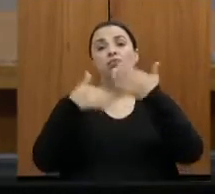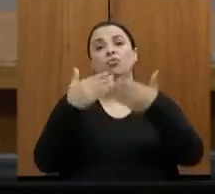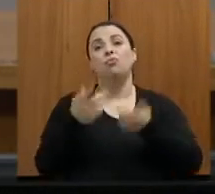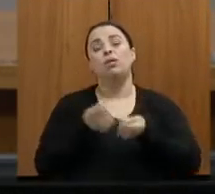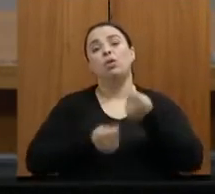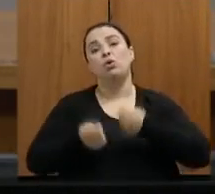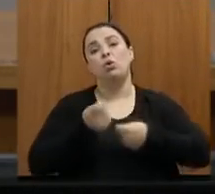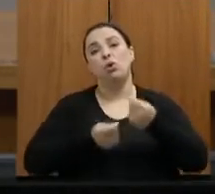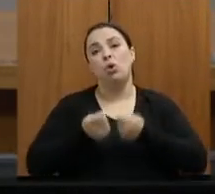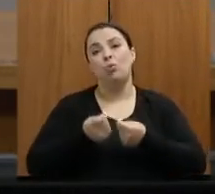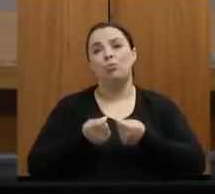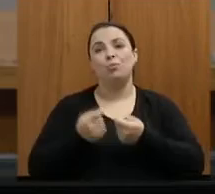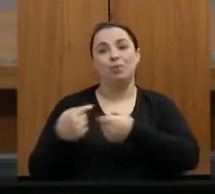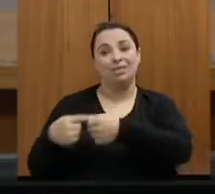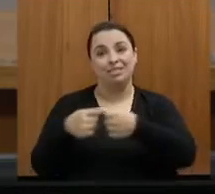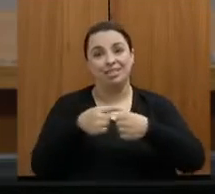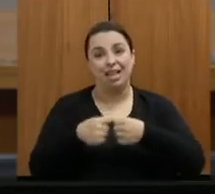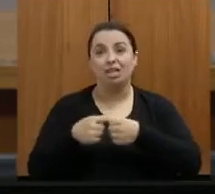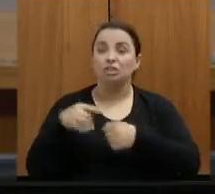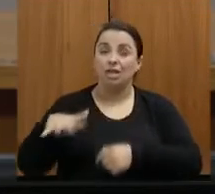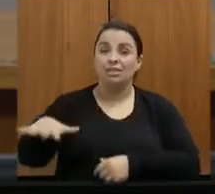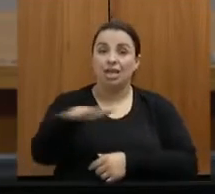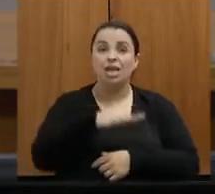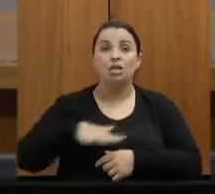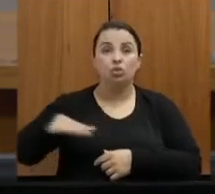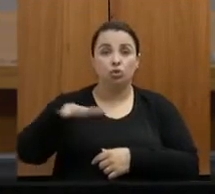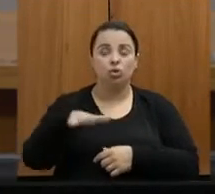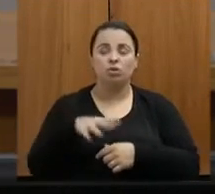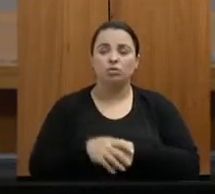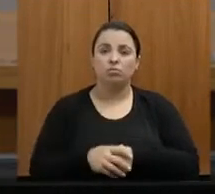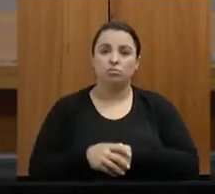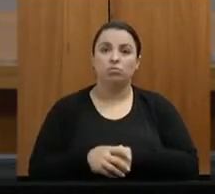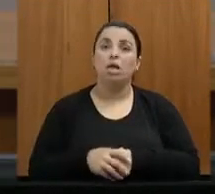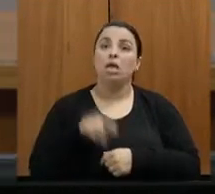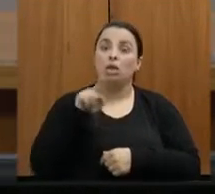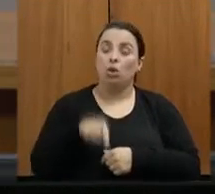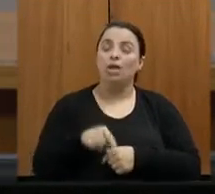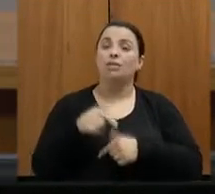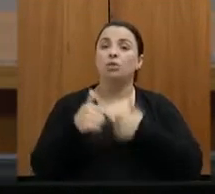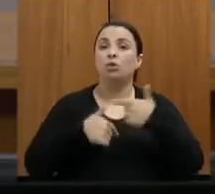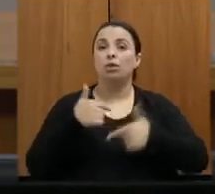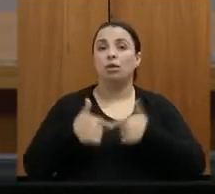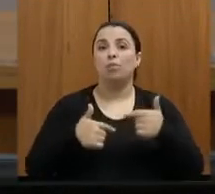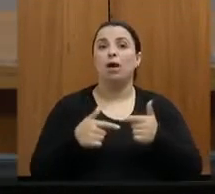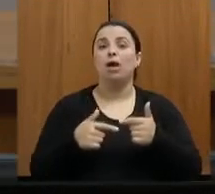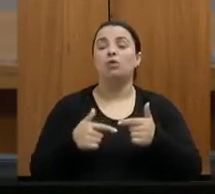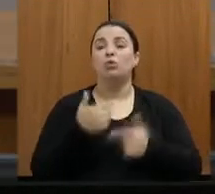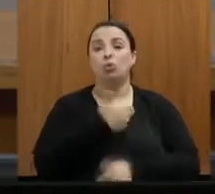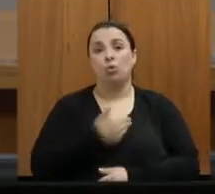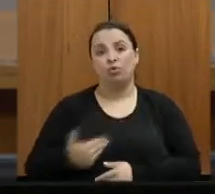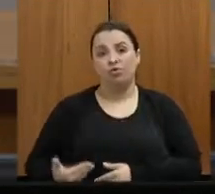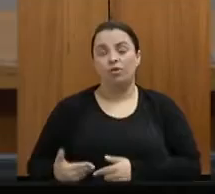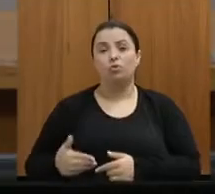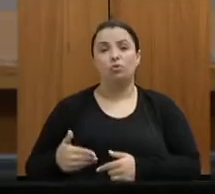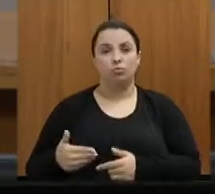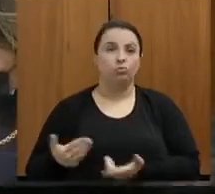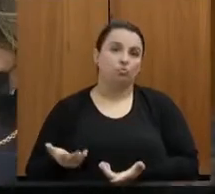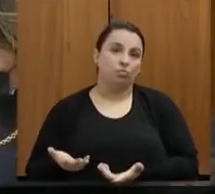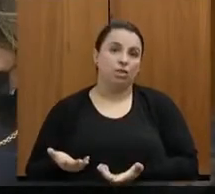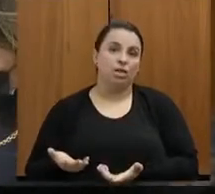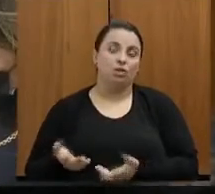para os municípios e para as regiões. Então, esse é um trabalho que o governo do Estado, que o governador Romeu Zemo prioriza.